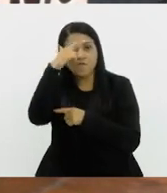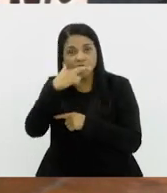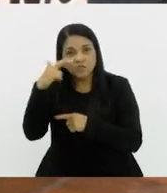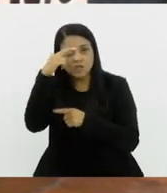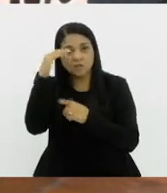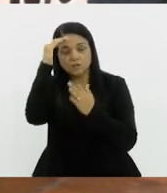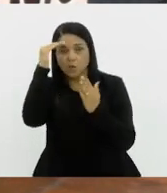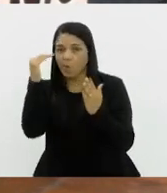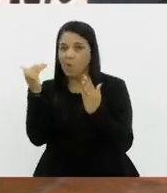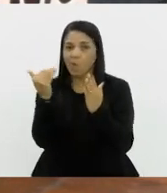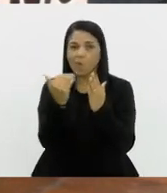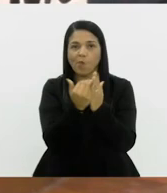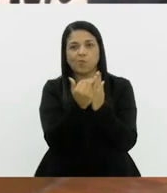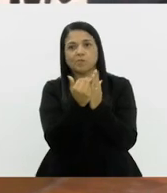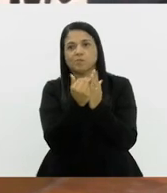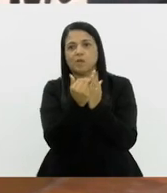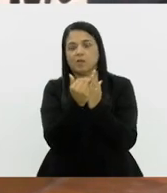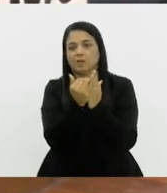cumprimento